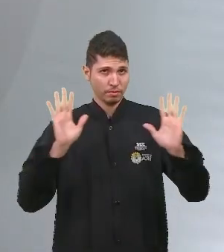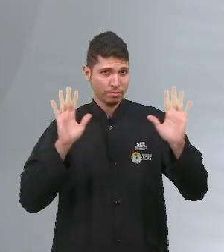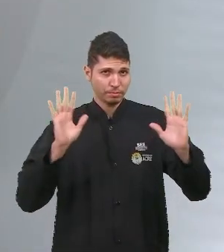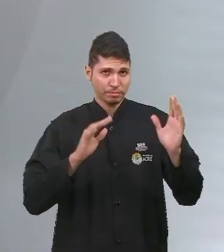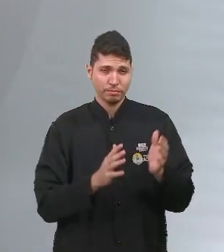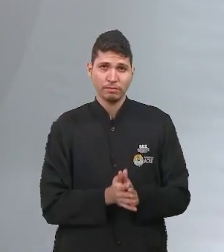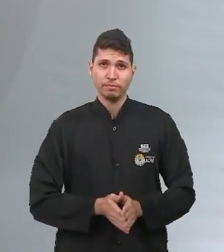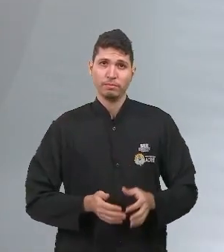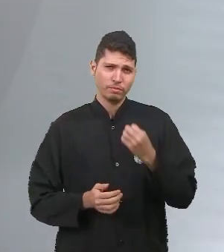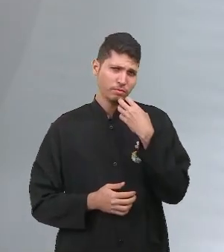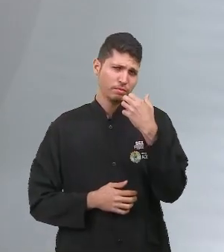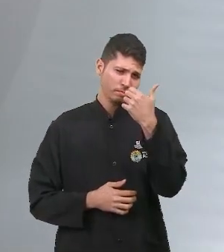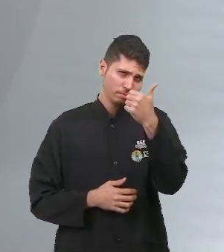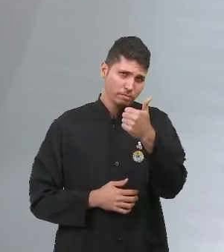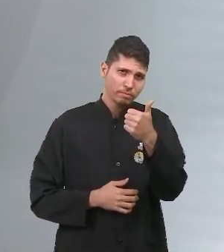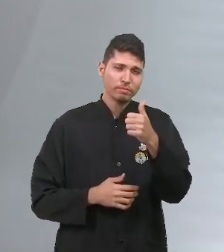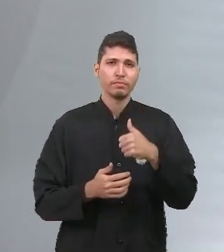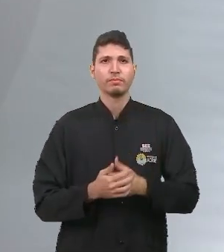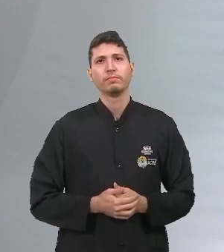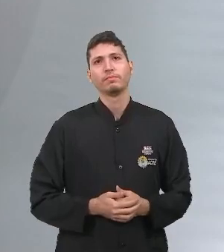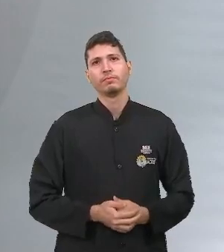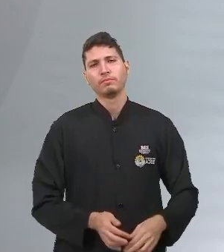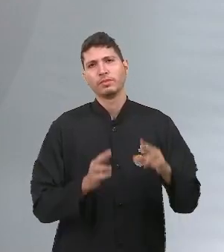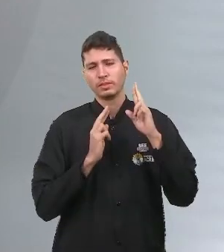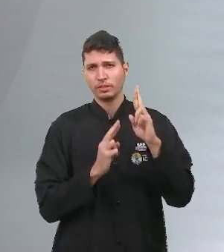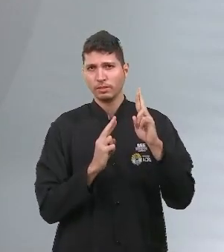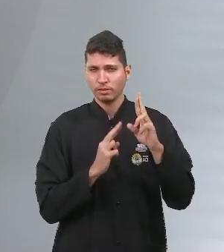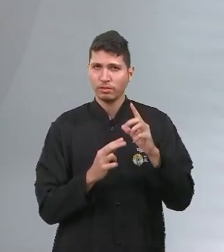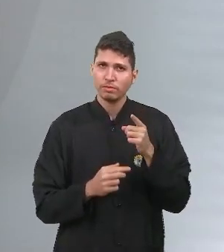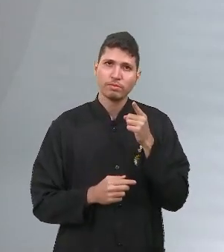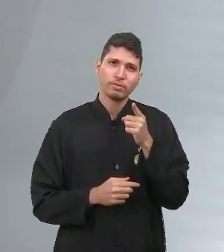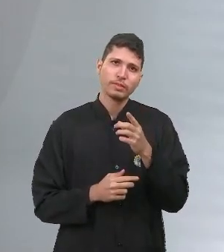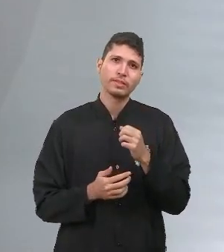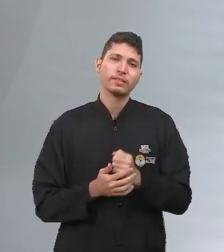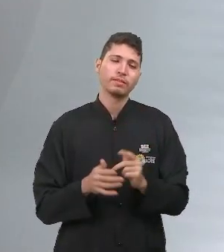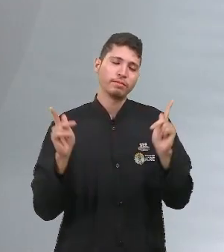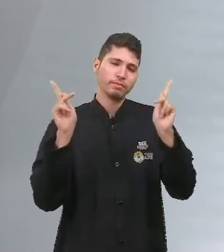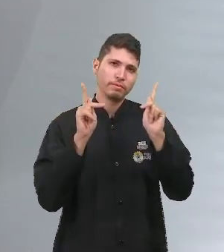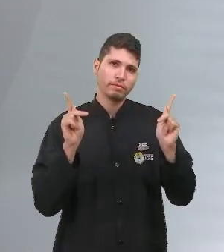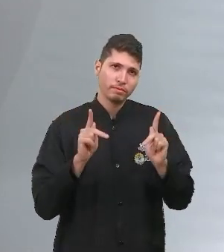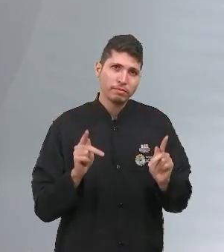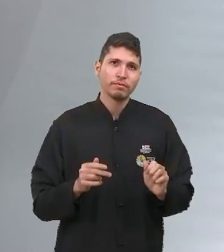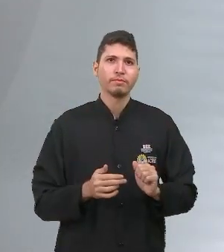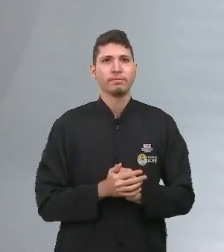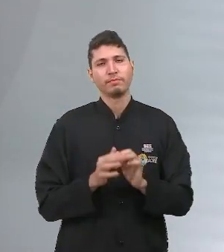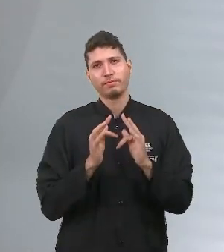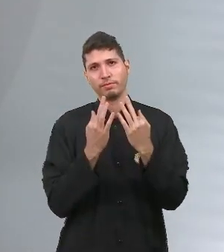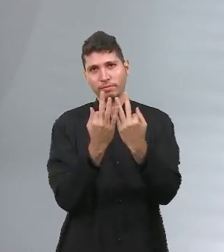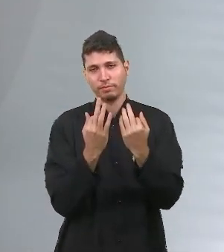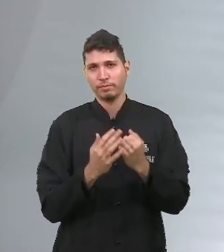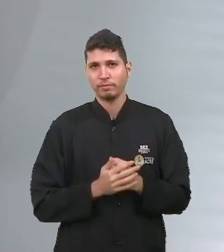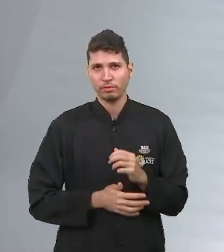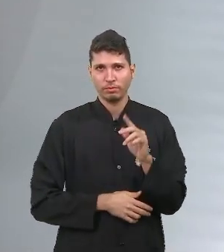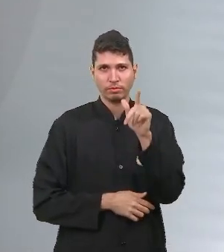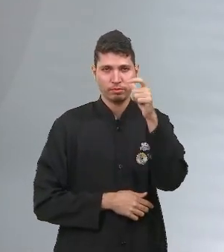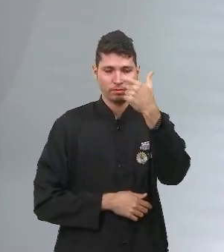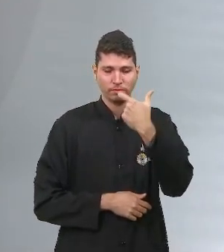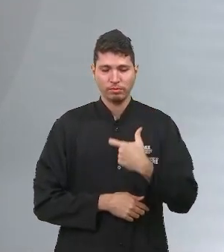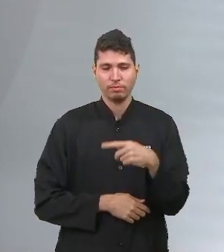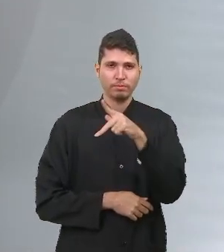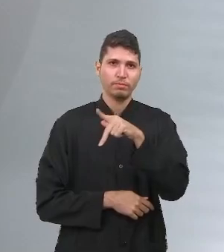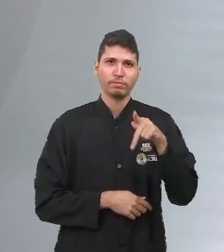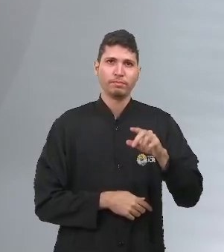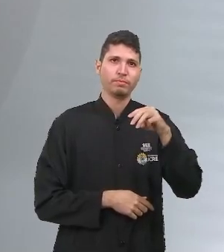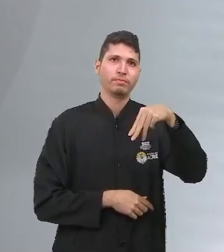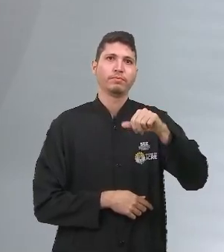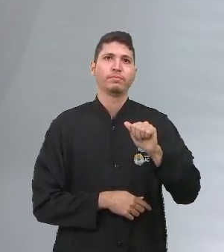Olá, pessoal, tudo bem com vocês? Espero que vocês estejam em paz nas suas famílias. Eu sou o professor Mábio